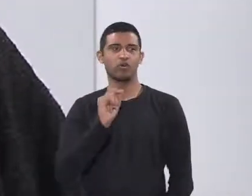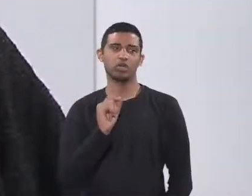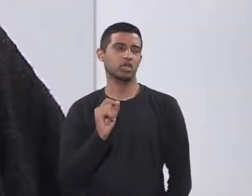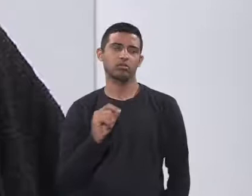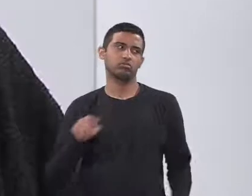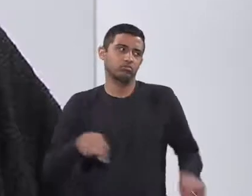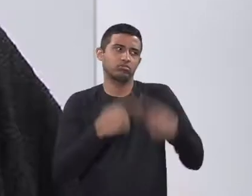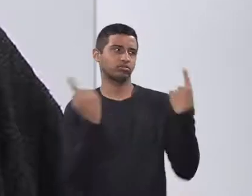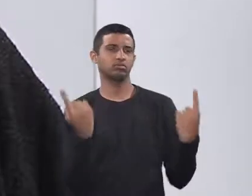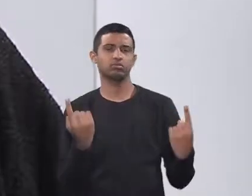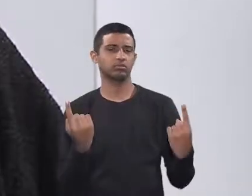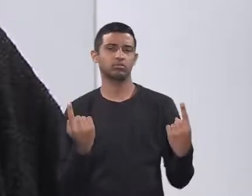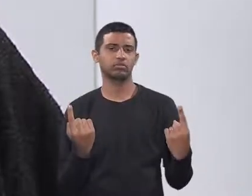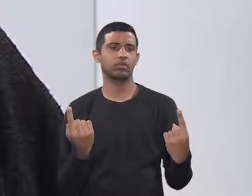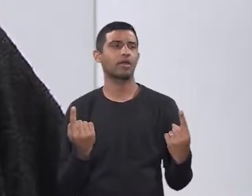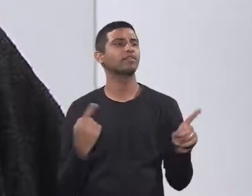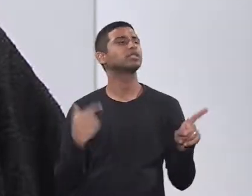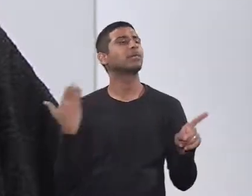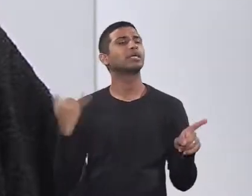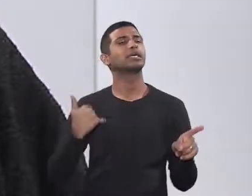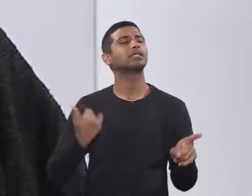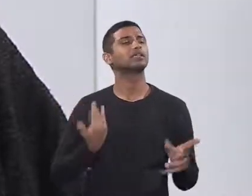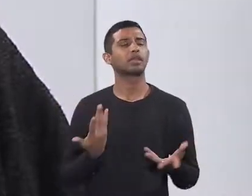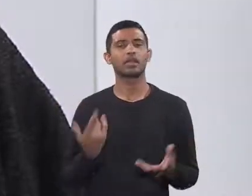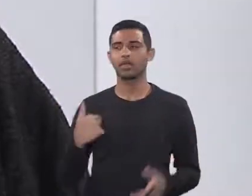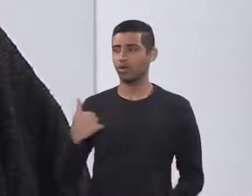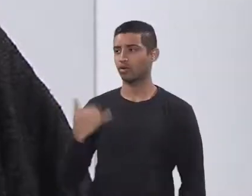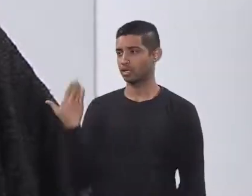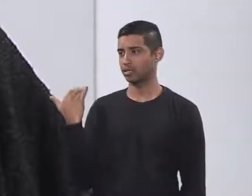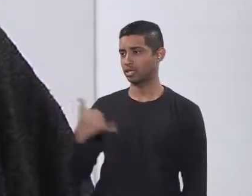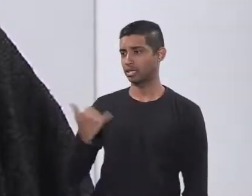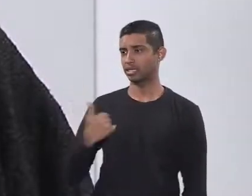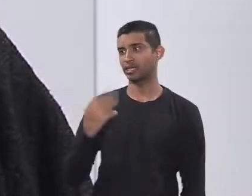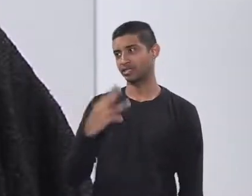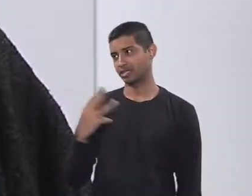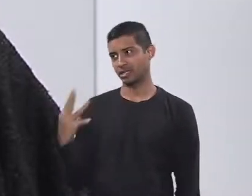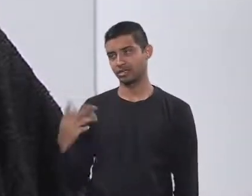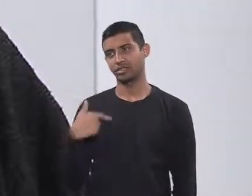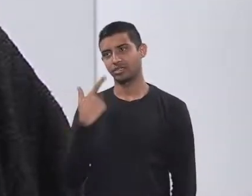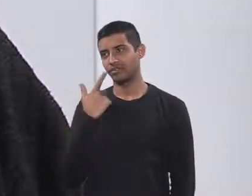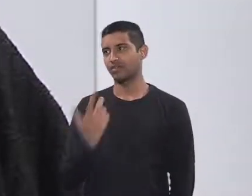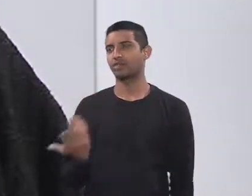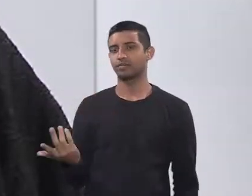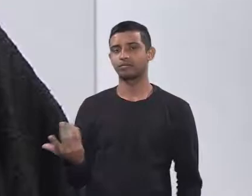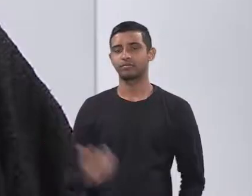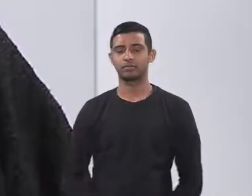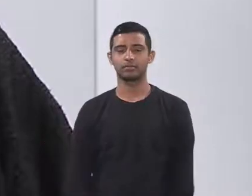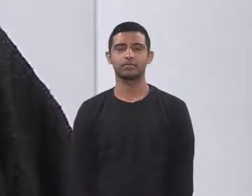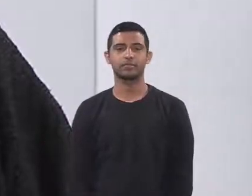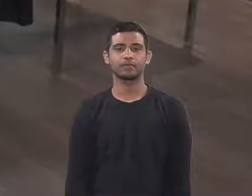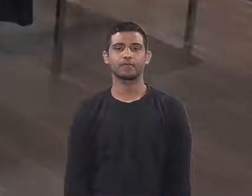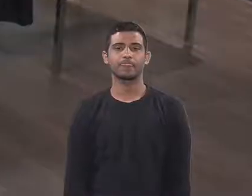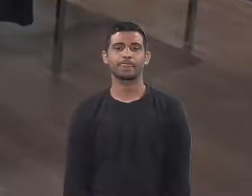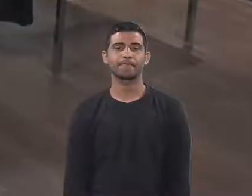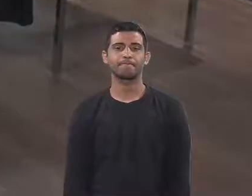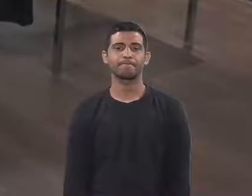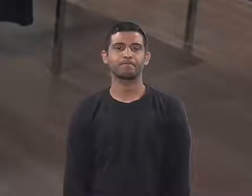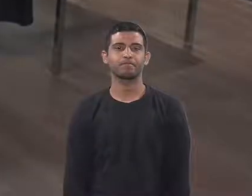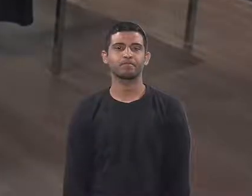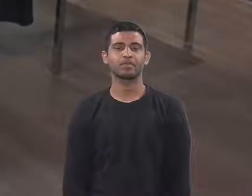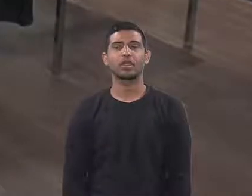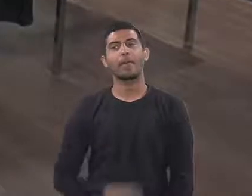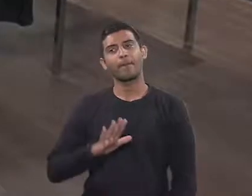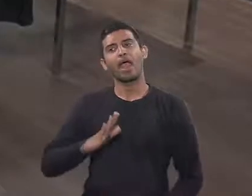existe. Você tinha quantos anos? Na verdade, eu tinha 33 anos e justamente mas mães acima